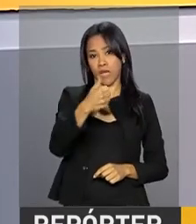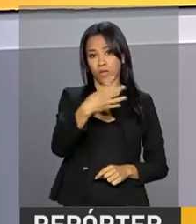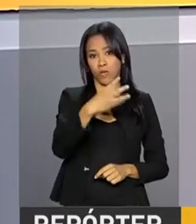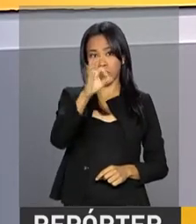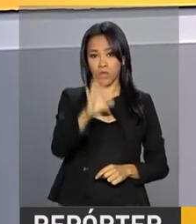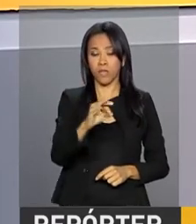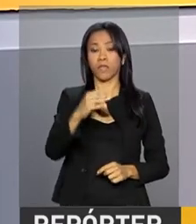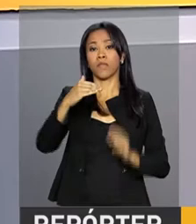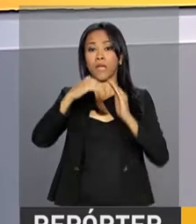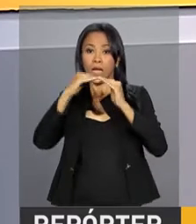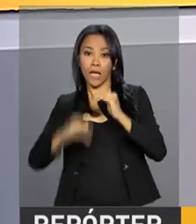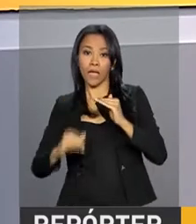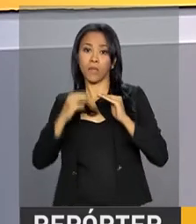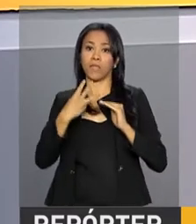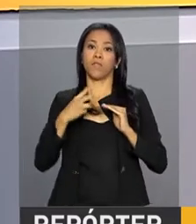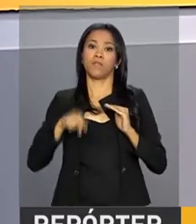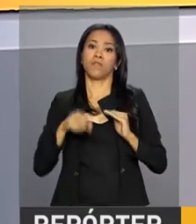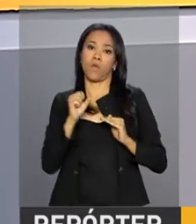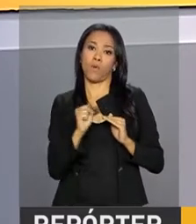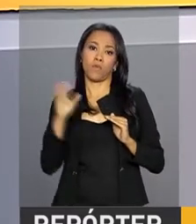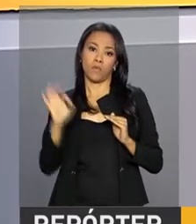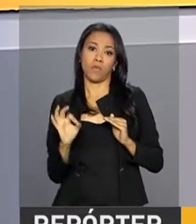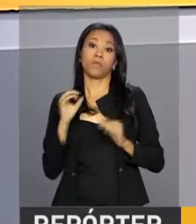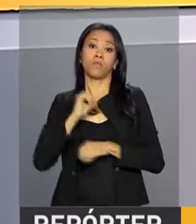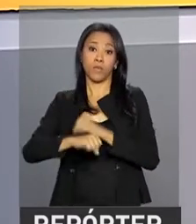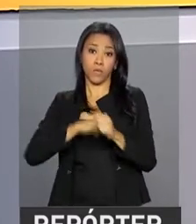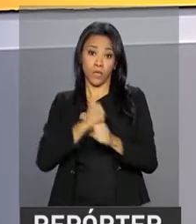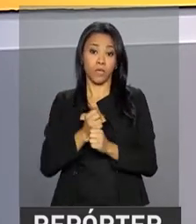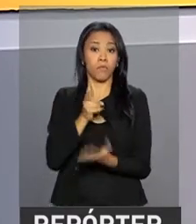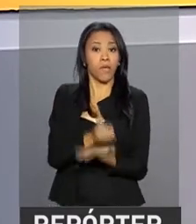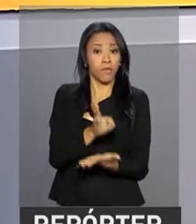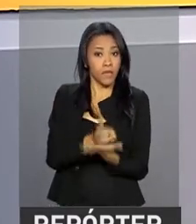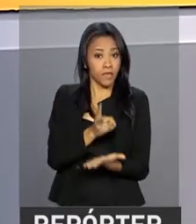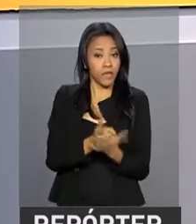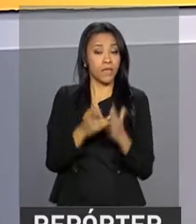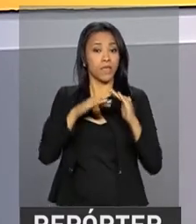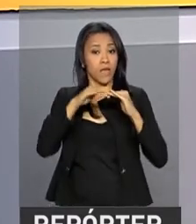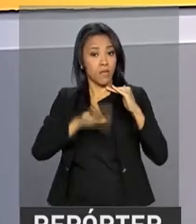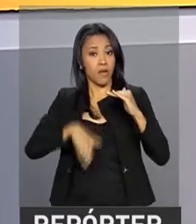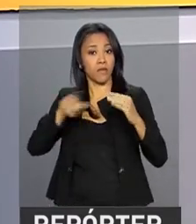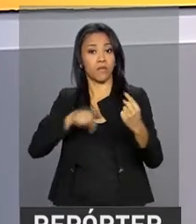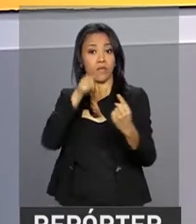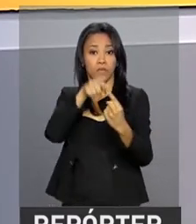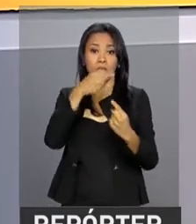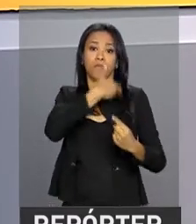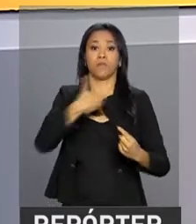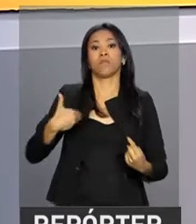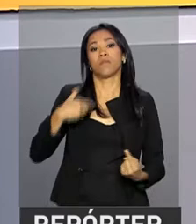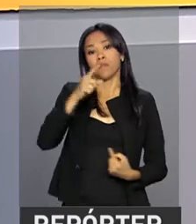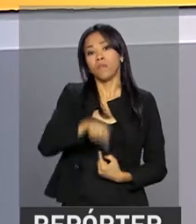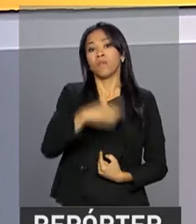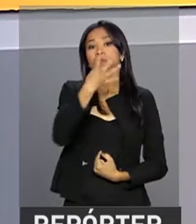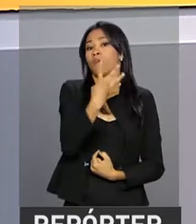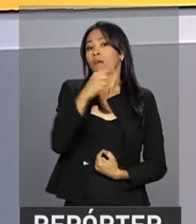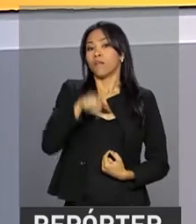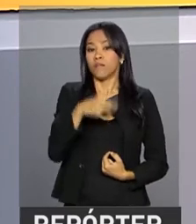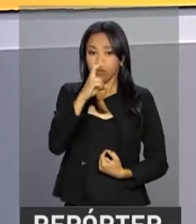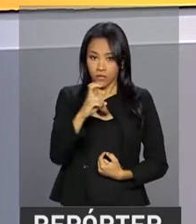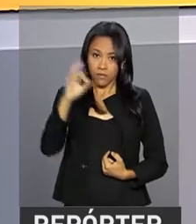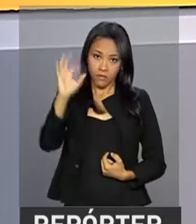para 3,8 por cento ao ano permanece assim bem abaixo do centro da meta de 4 6 por cento